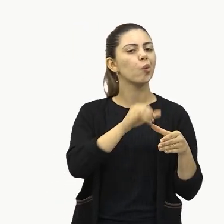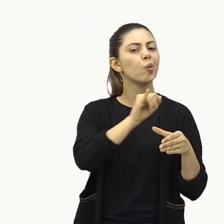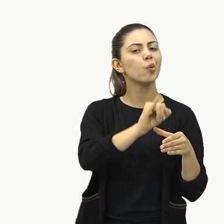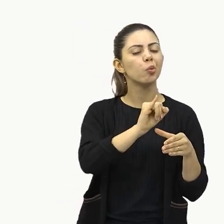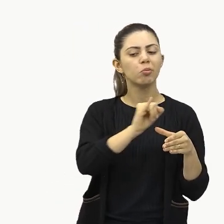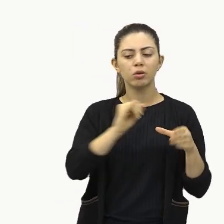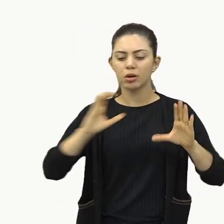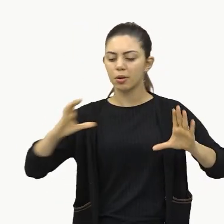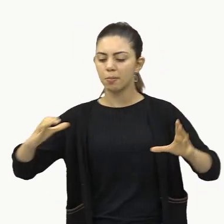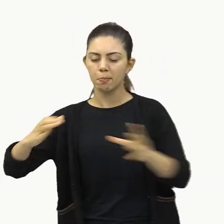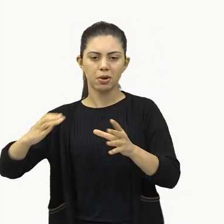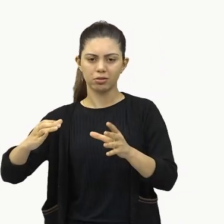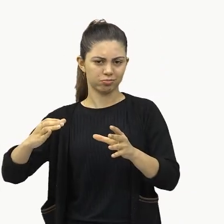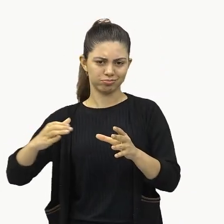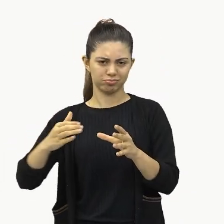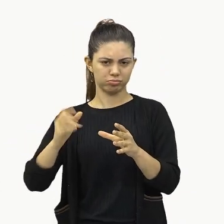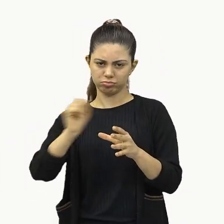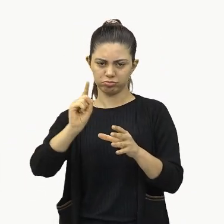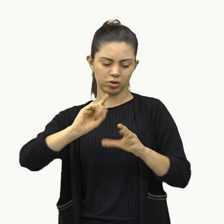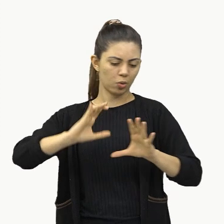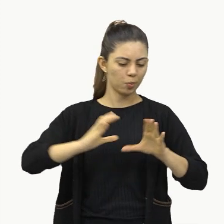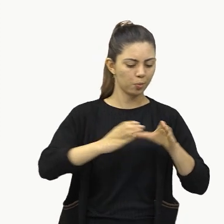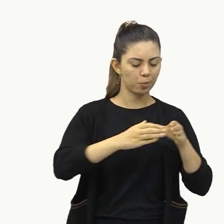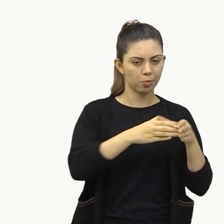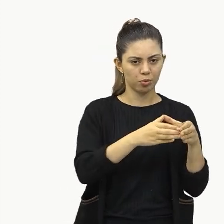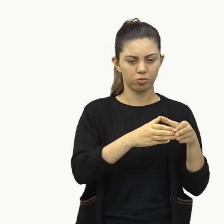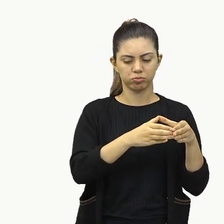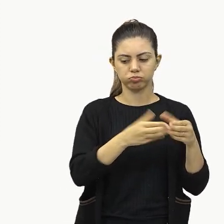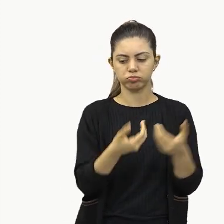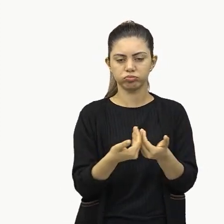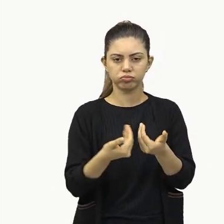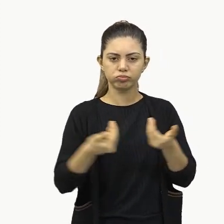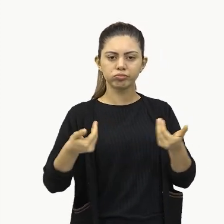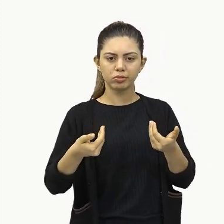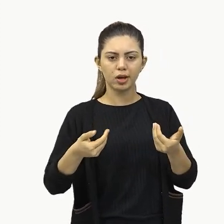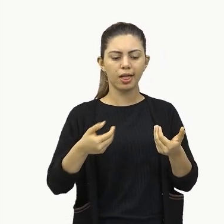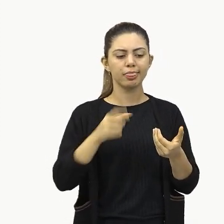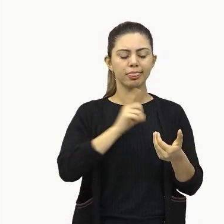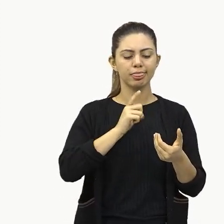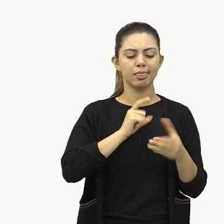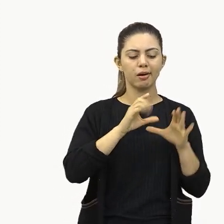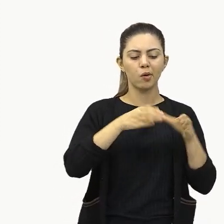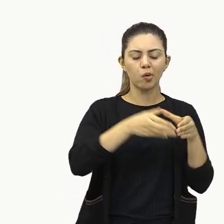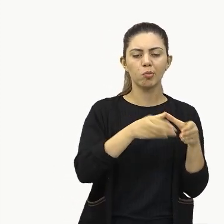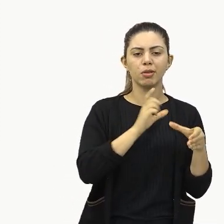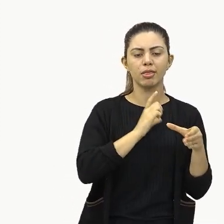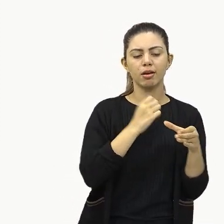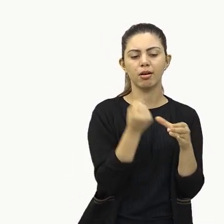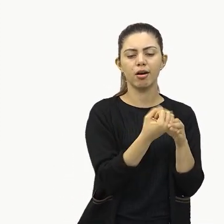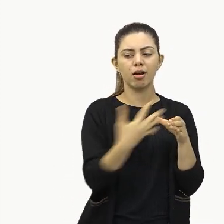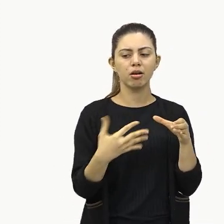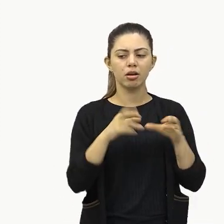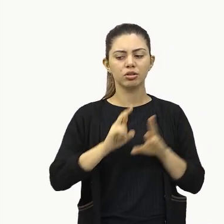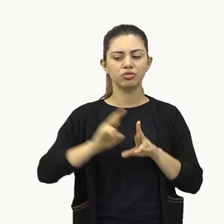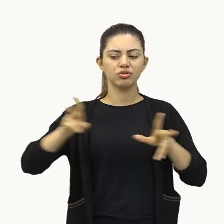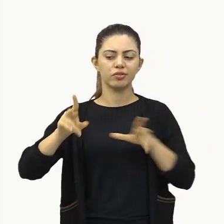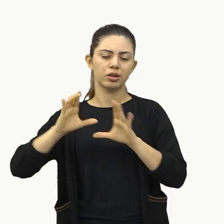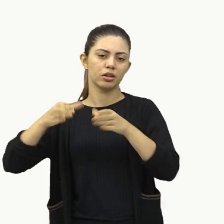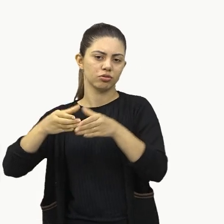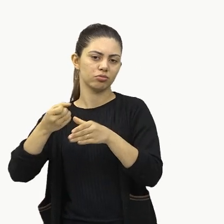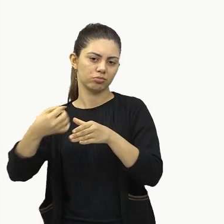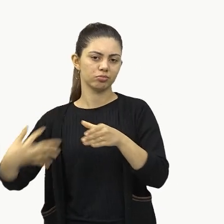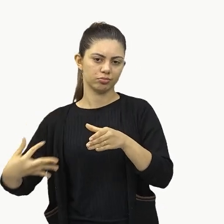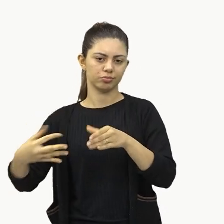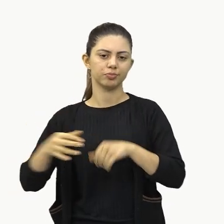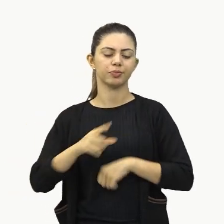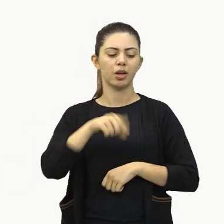tem nenhum ponto de contato, ele não tem nada em comum com os três conjuntos que nós vemos aqui no nosso diagrama.